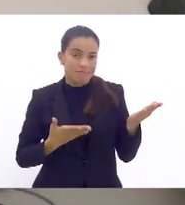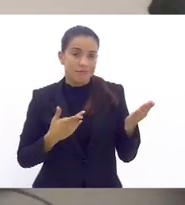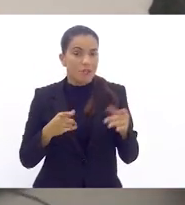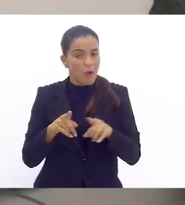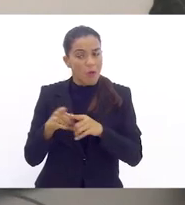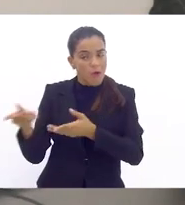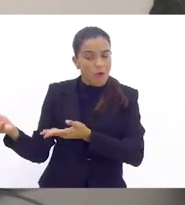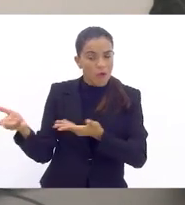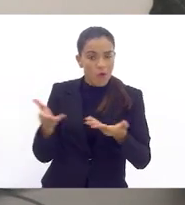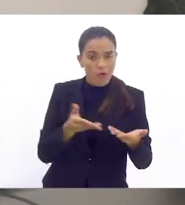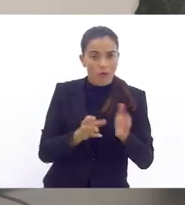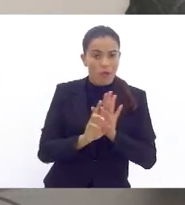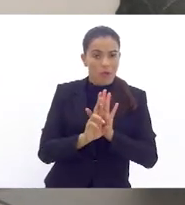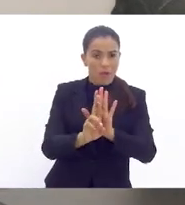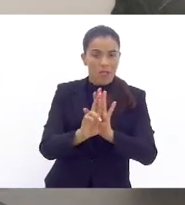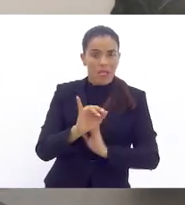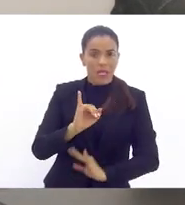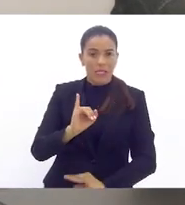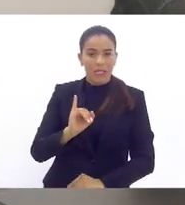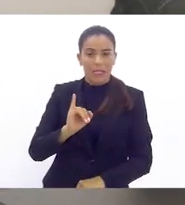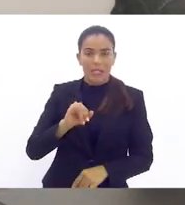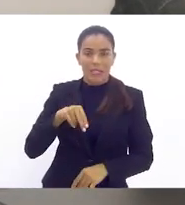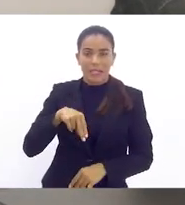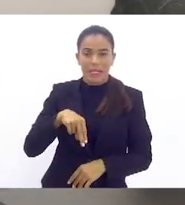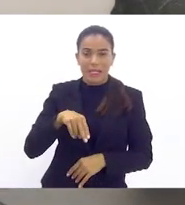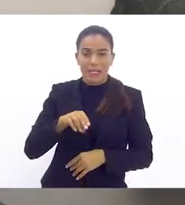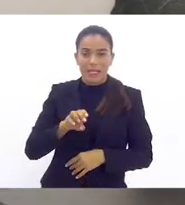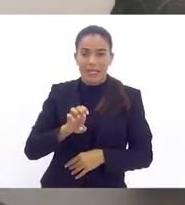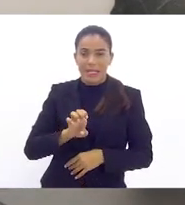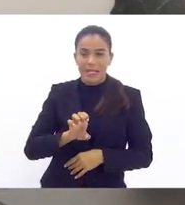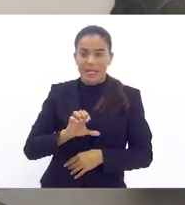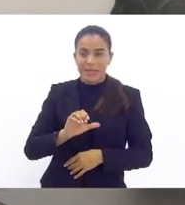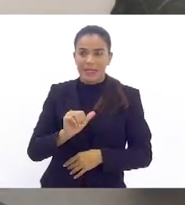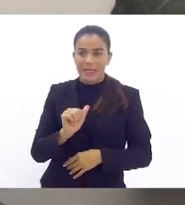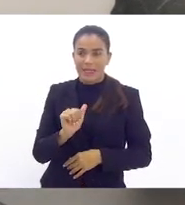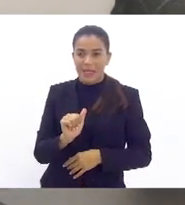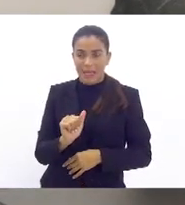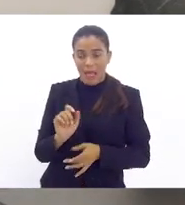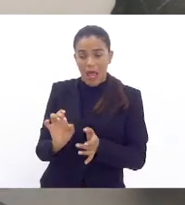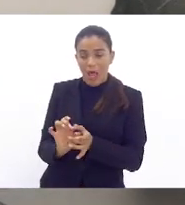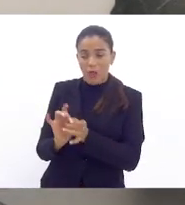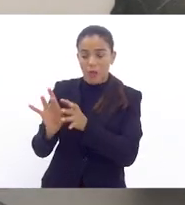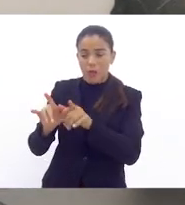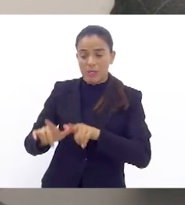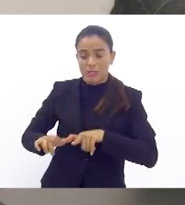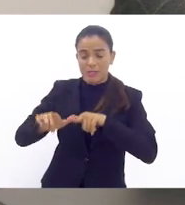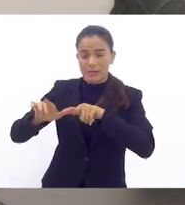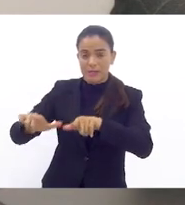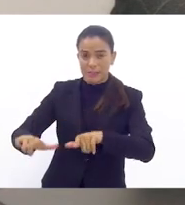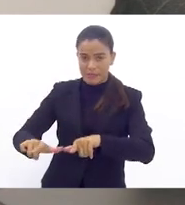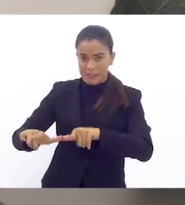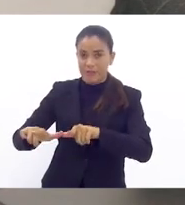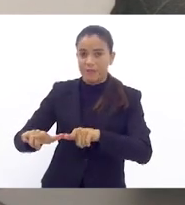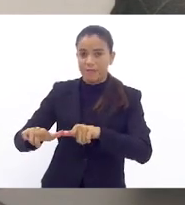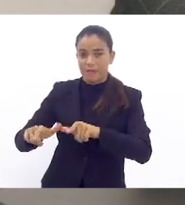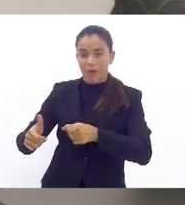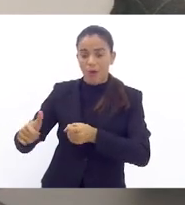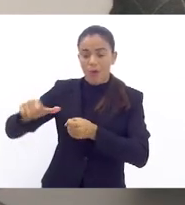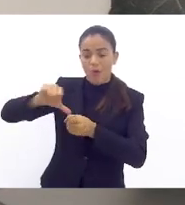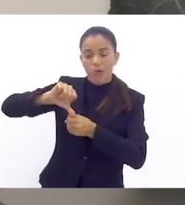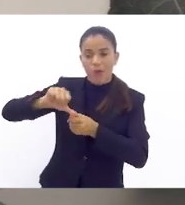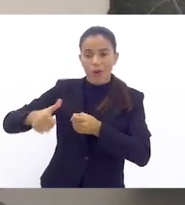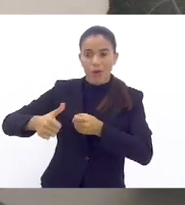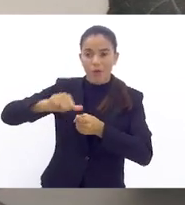convocado, convidado um representante do INEA, porque, segundo o INEA, ele autoriza, certifica o vazamento de